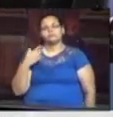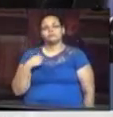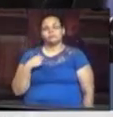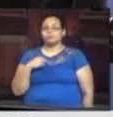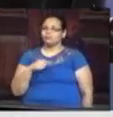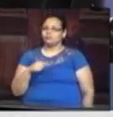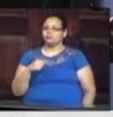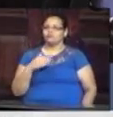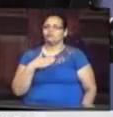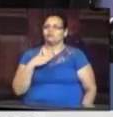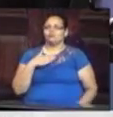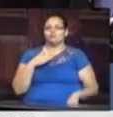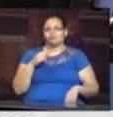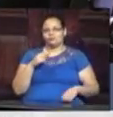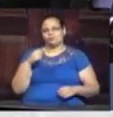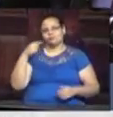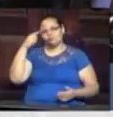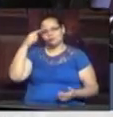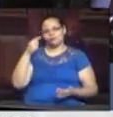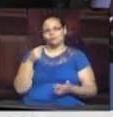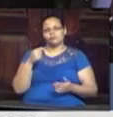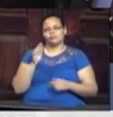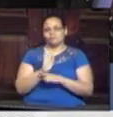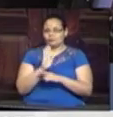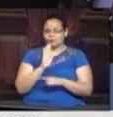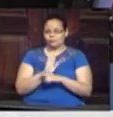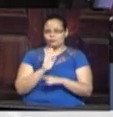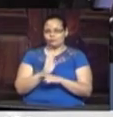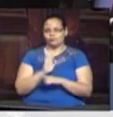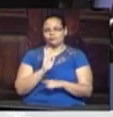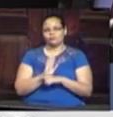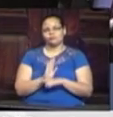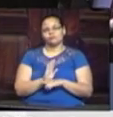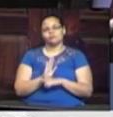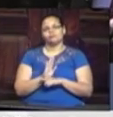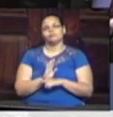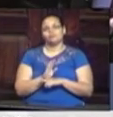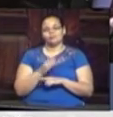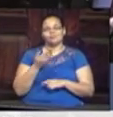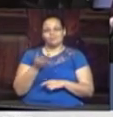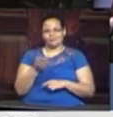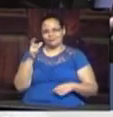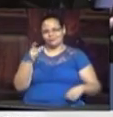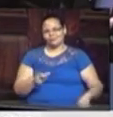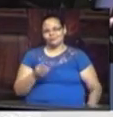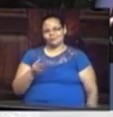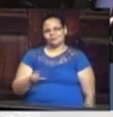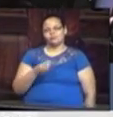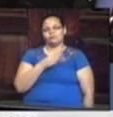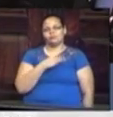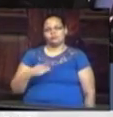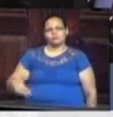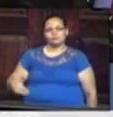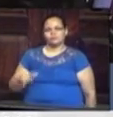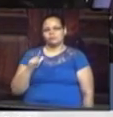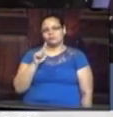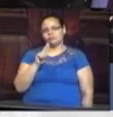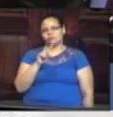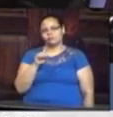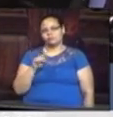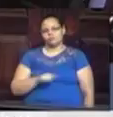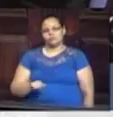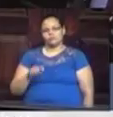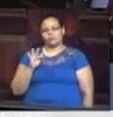a minha posição de absoluta solidariedade ao ministro Luiz Fux. E só